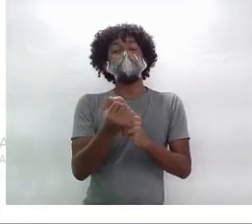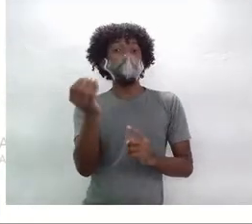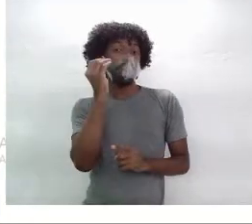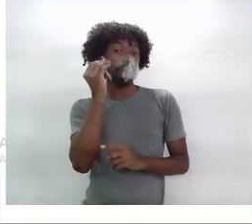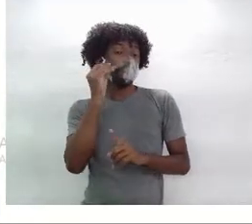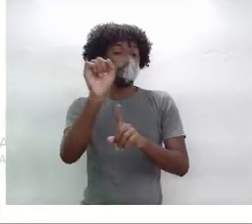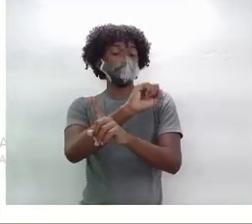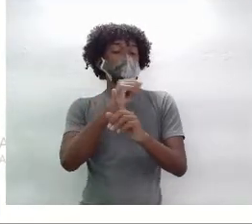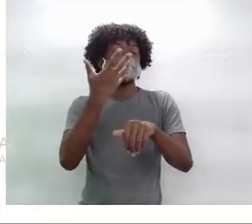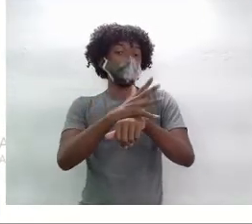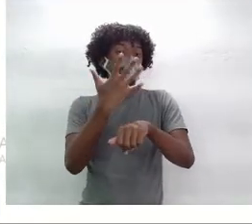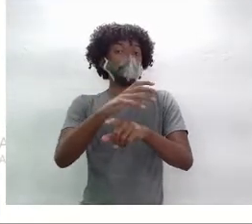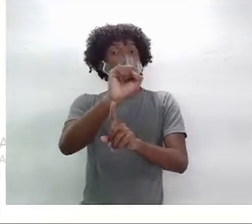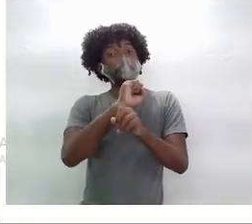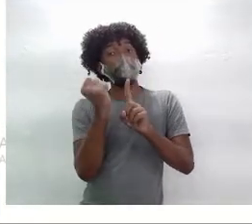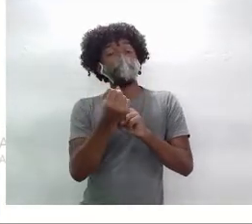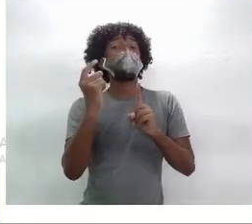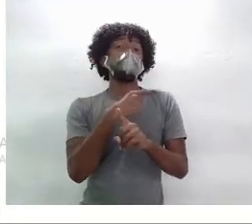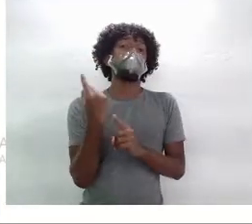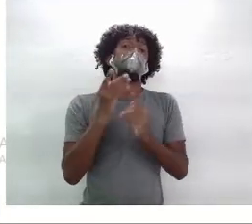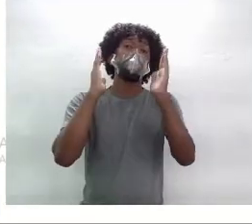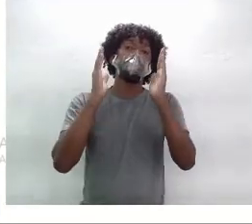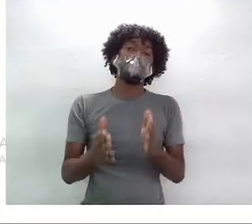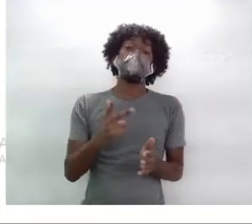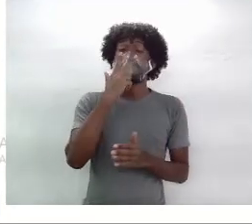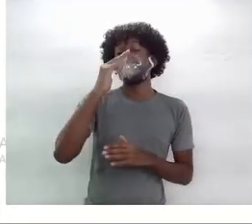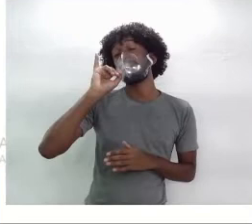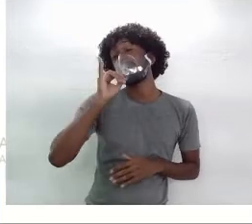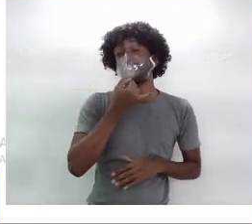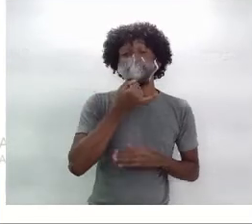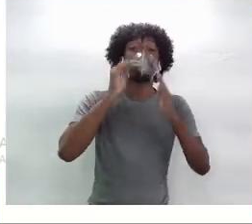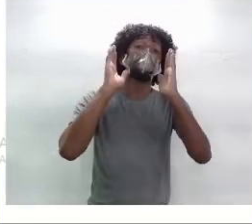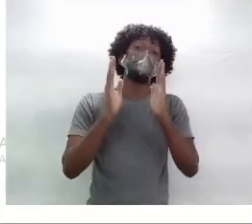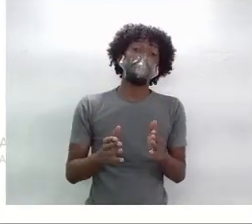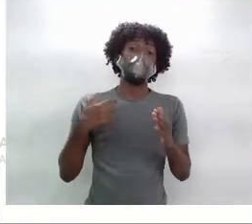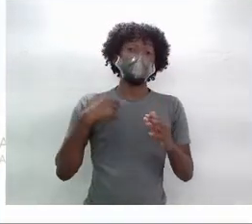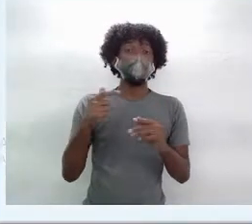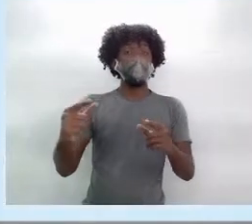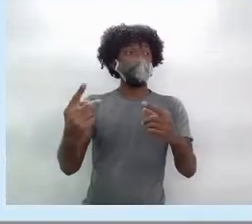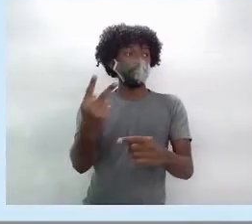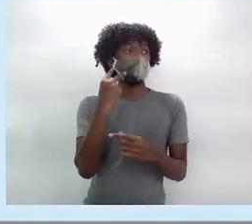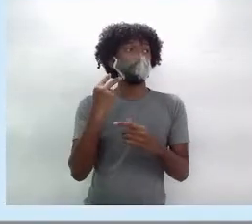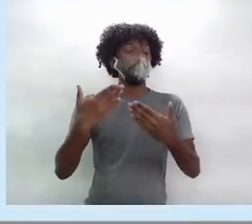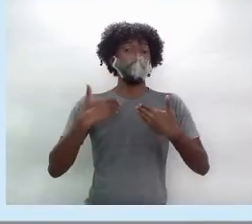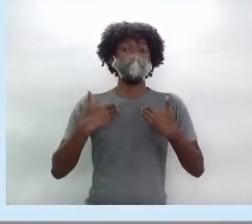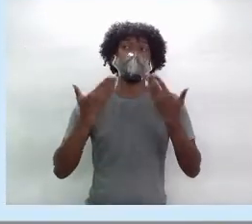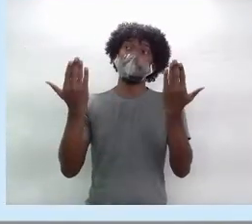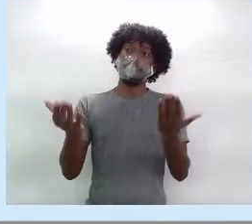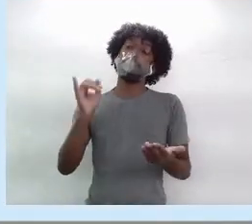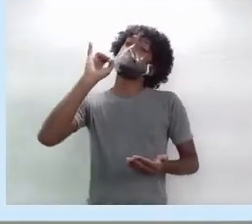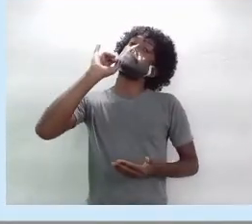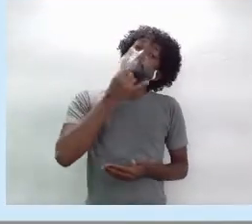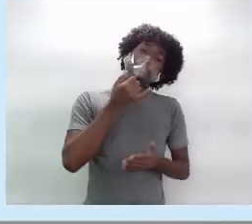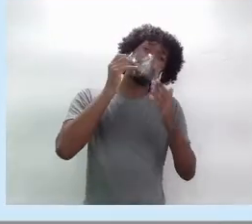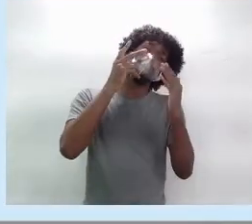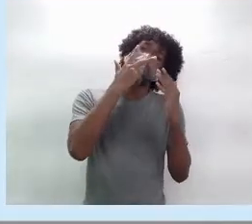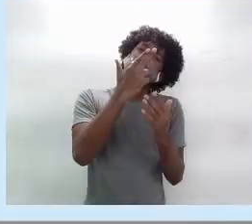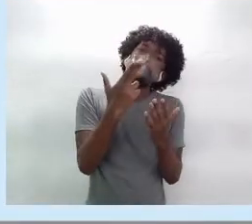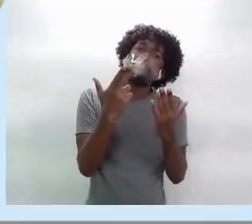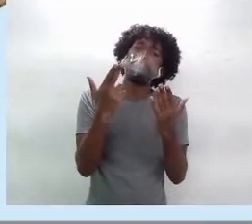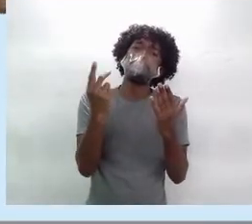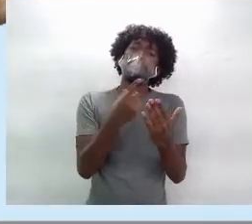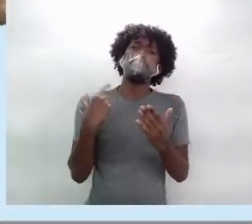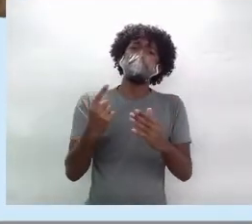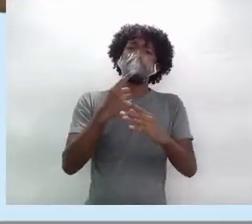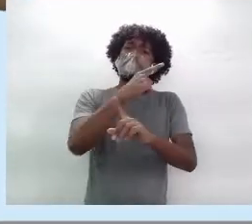práticas sociais que muitas vezes, infelizmente, cortando para mim, muitas vezes, infelizmente, cortam